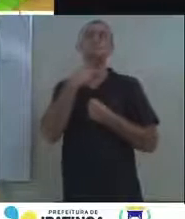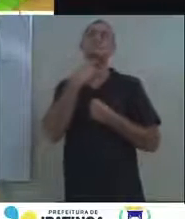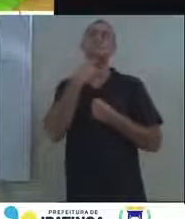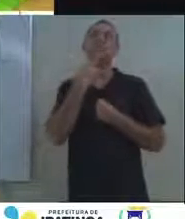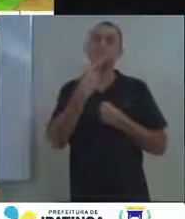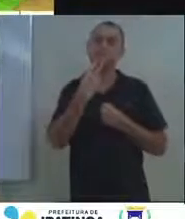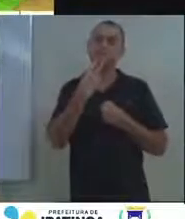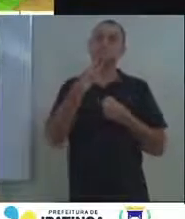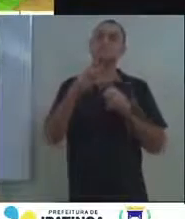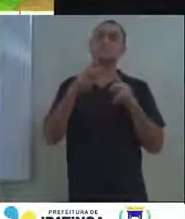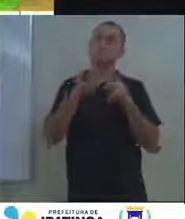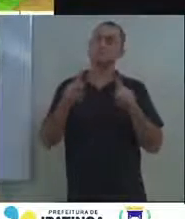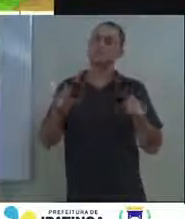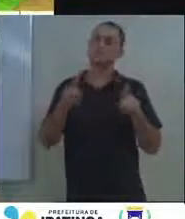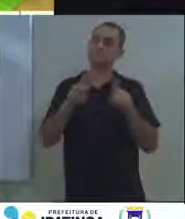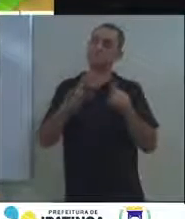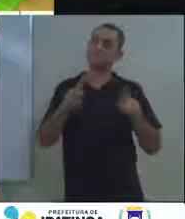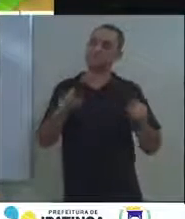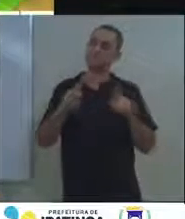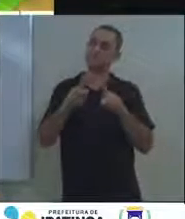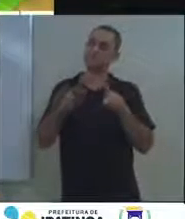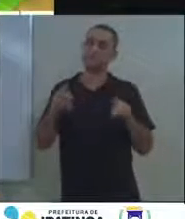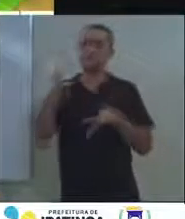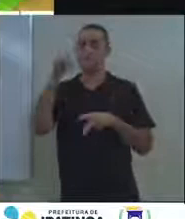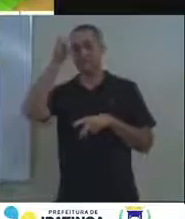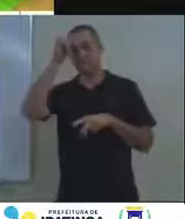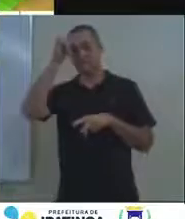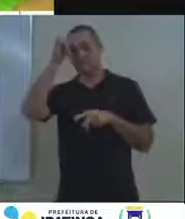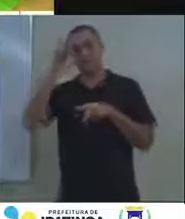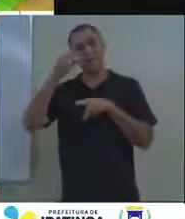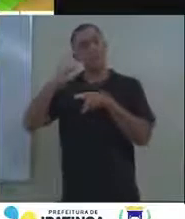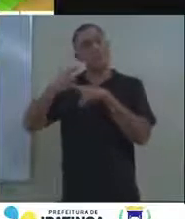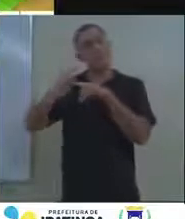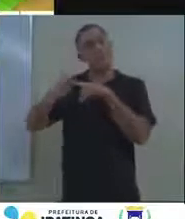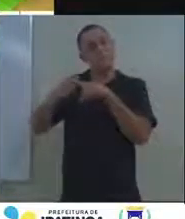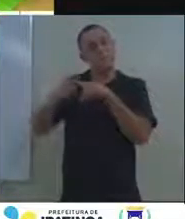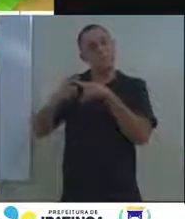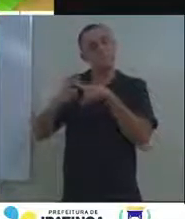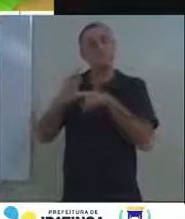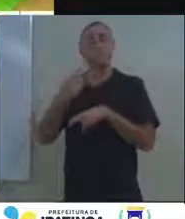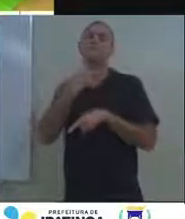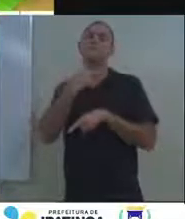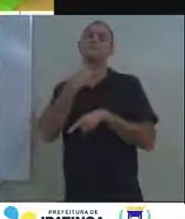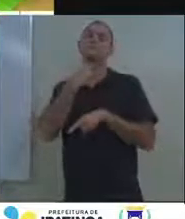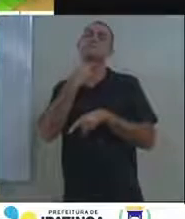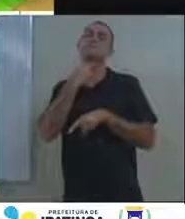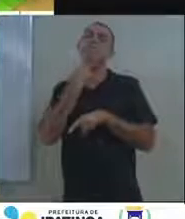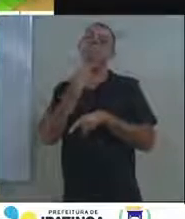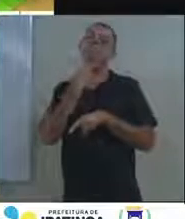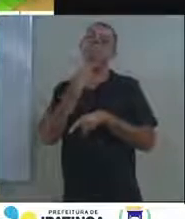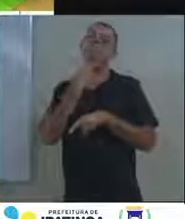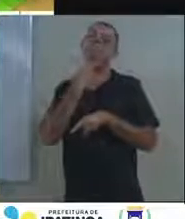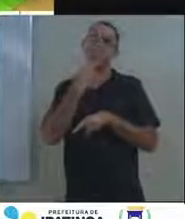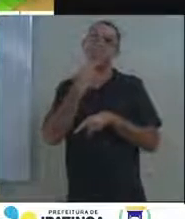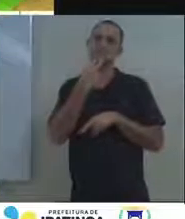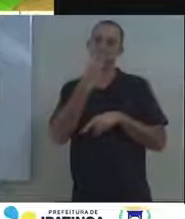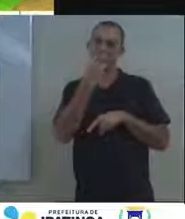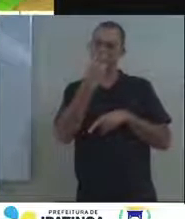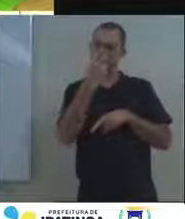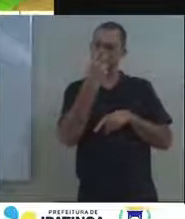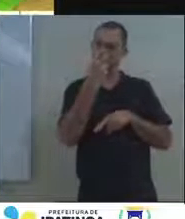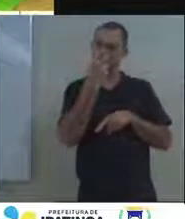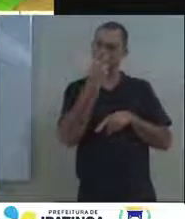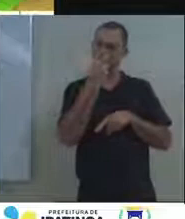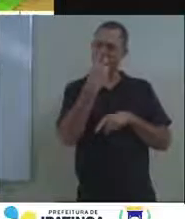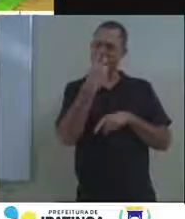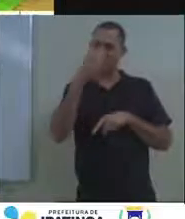os professores, né? Que o professor, né, é um recurso que ele deveria receber, mas se